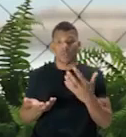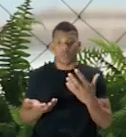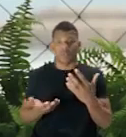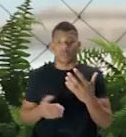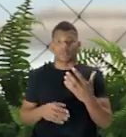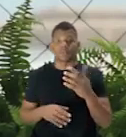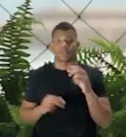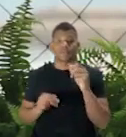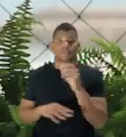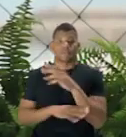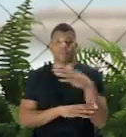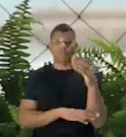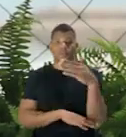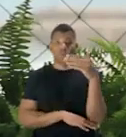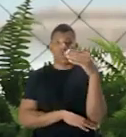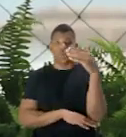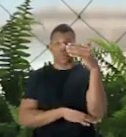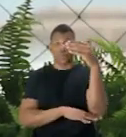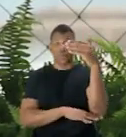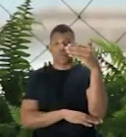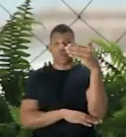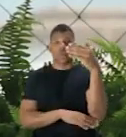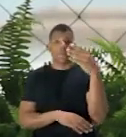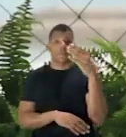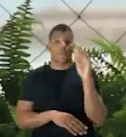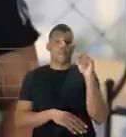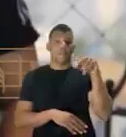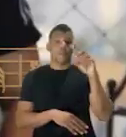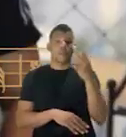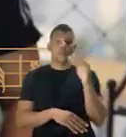a meio pau nossa bandeira,